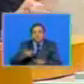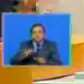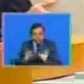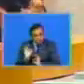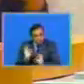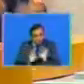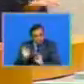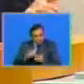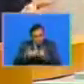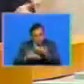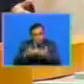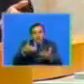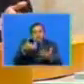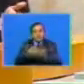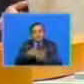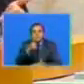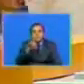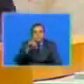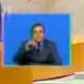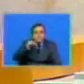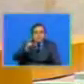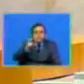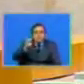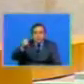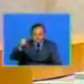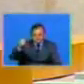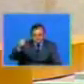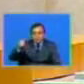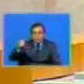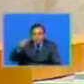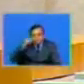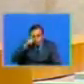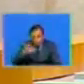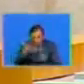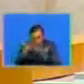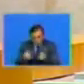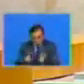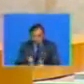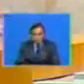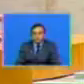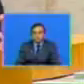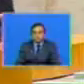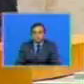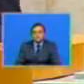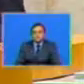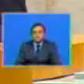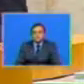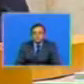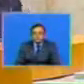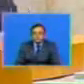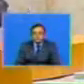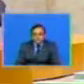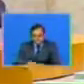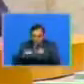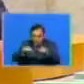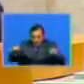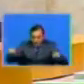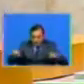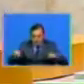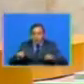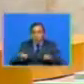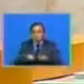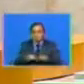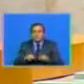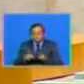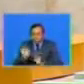só até 1.500 metros. Então temos que nos debruçar sobre isso. As áreas de intervenção urbana